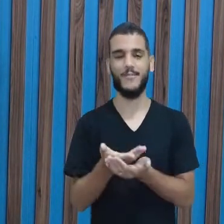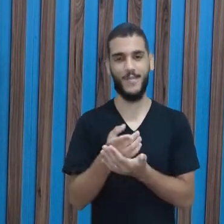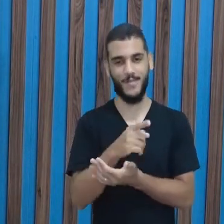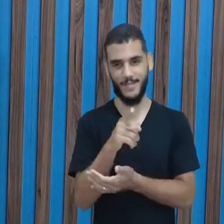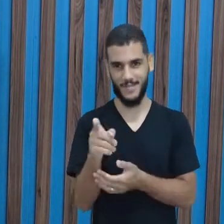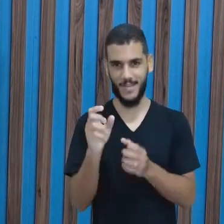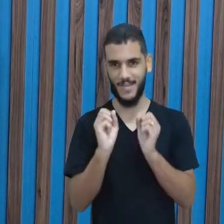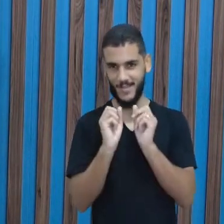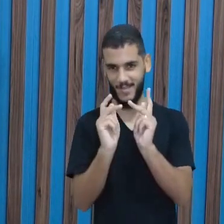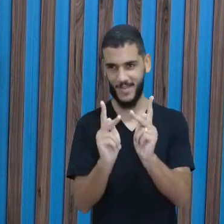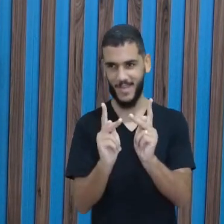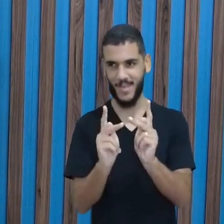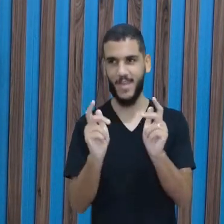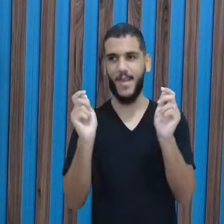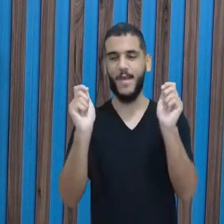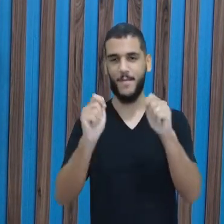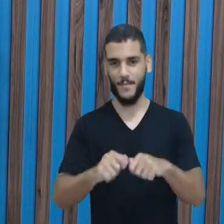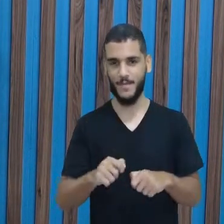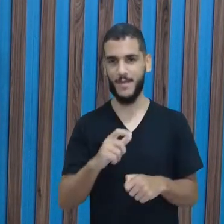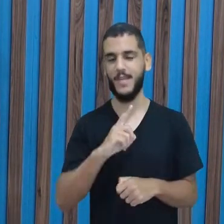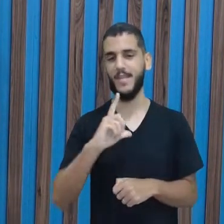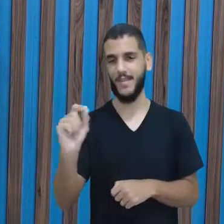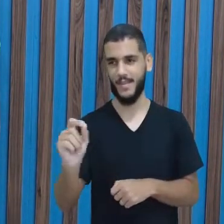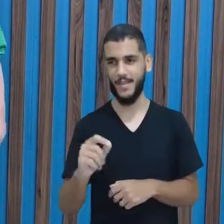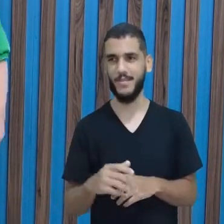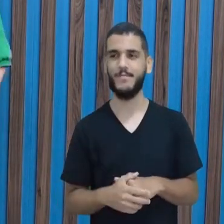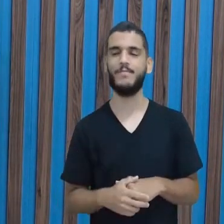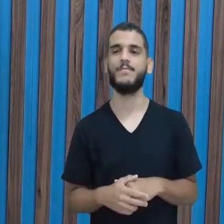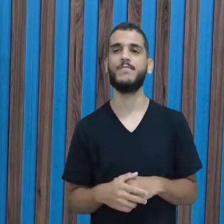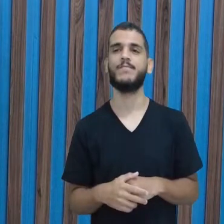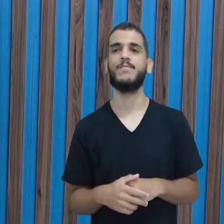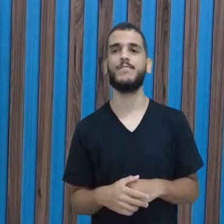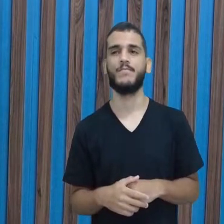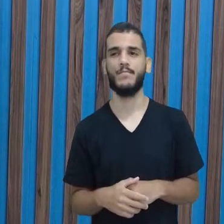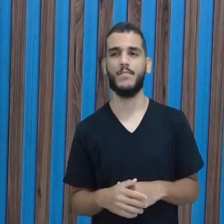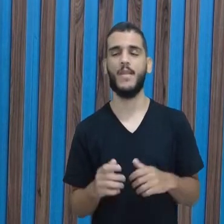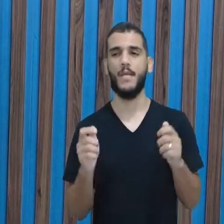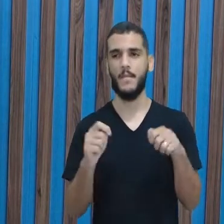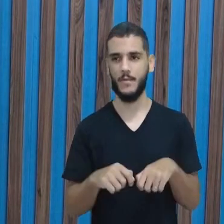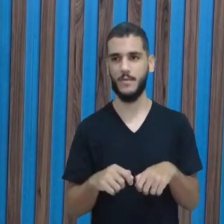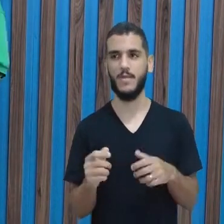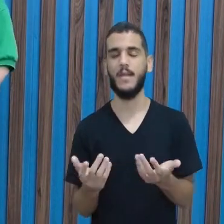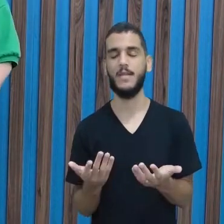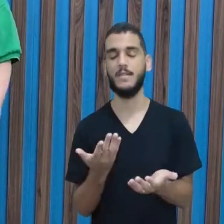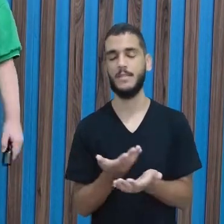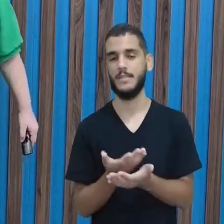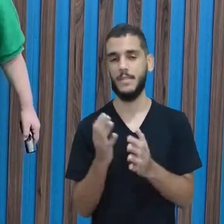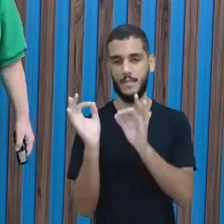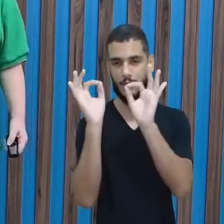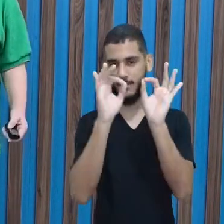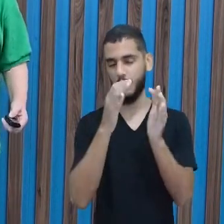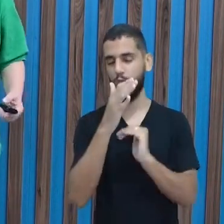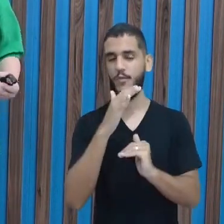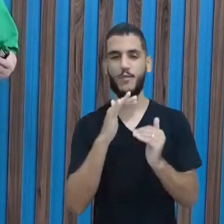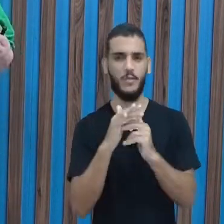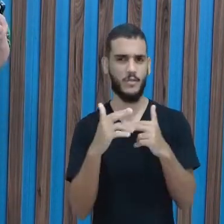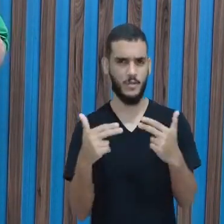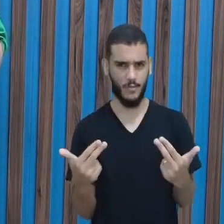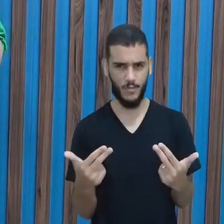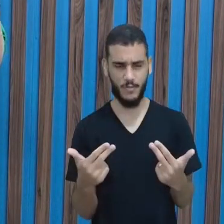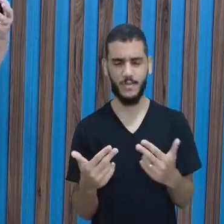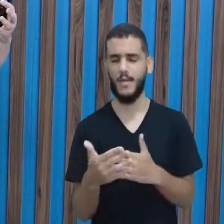gente? Pode ir? Pode. Vocês podem ver isso tudo. A gente já chegou aqui. Pode ver isso tudo